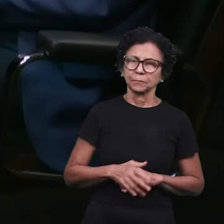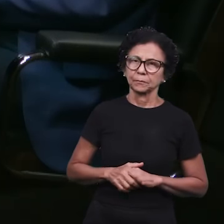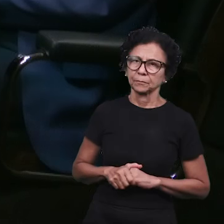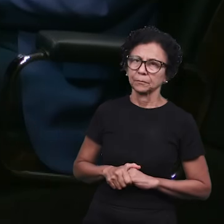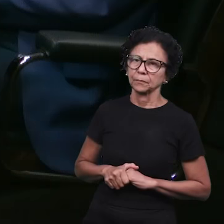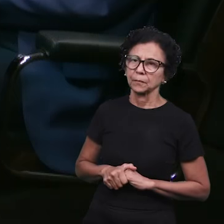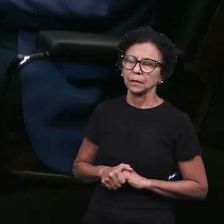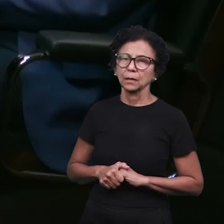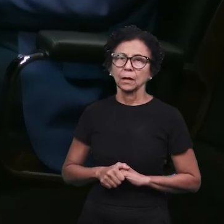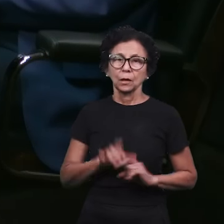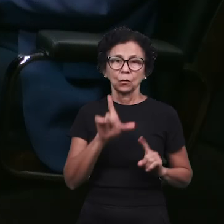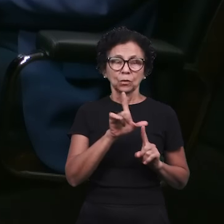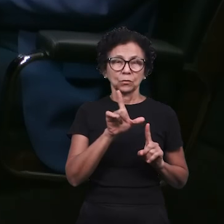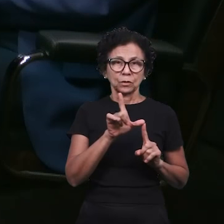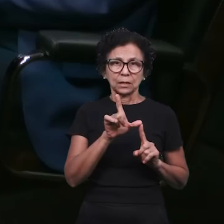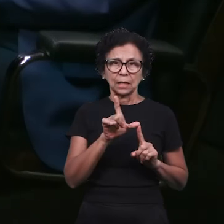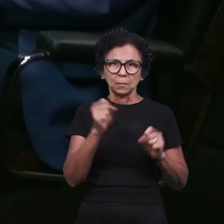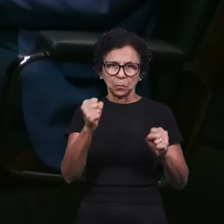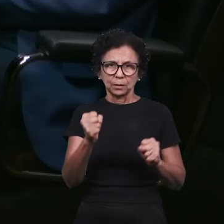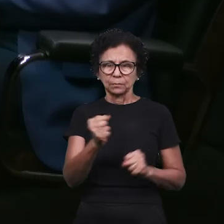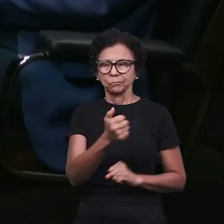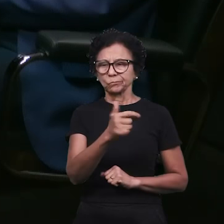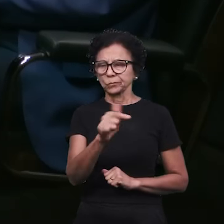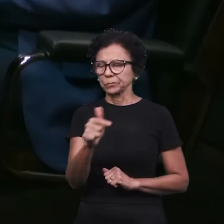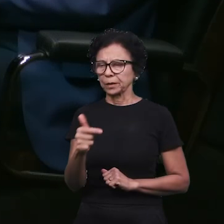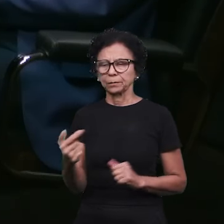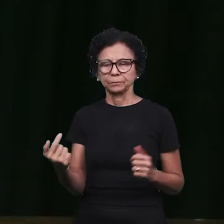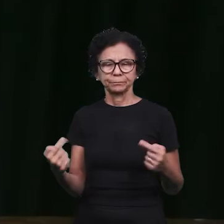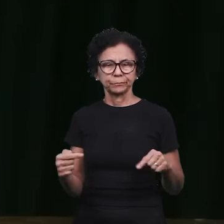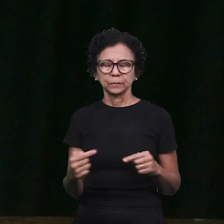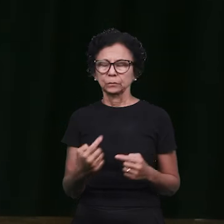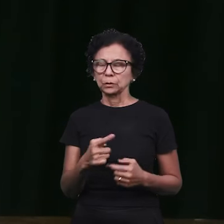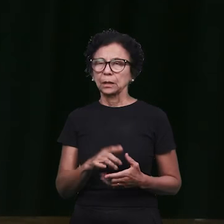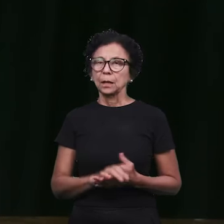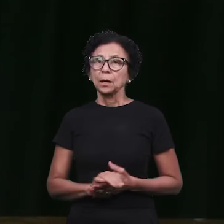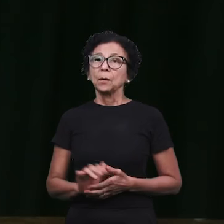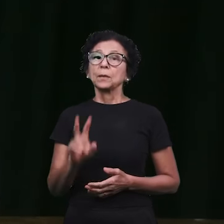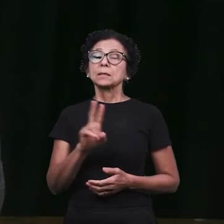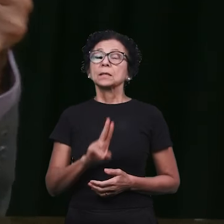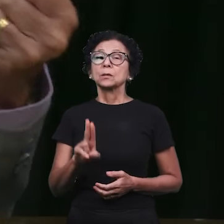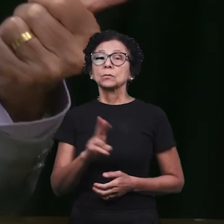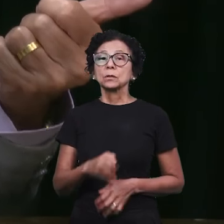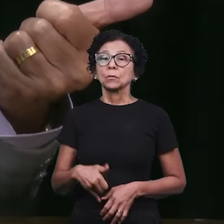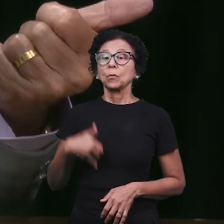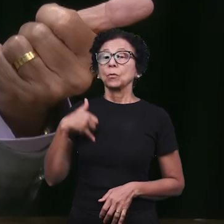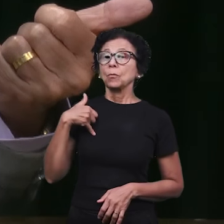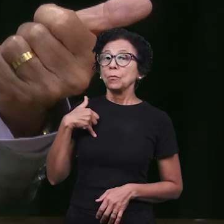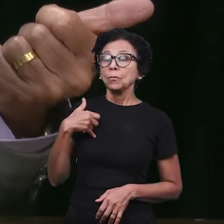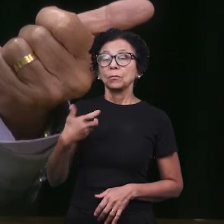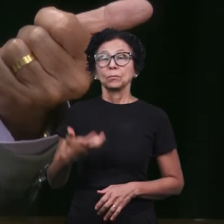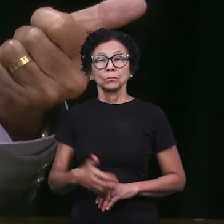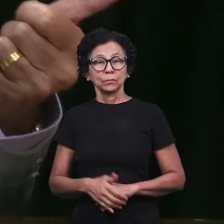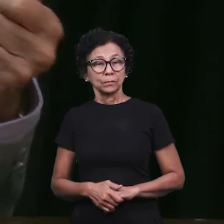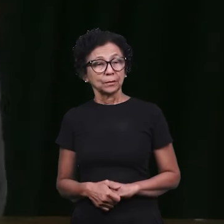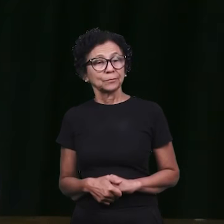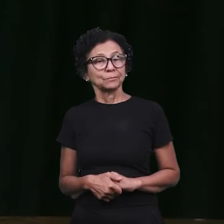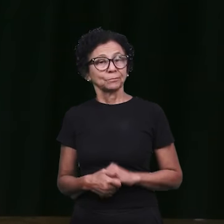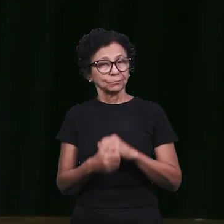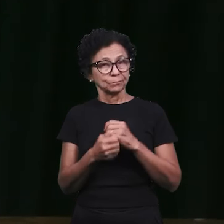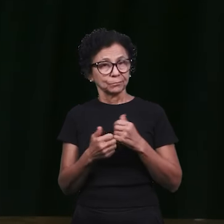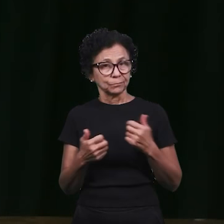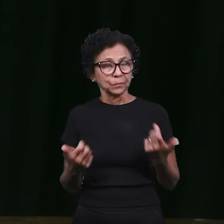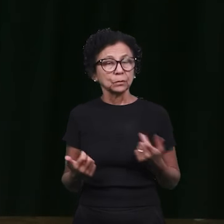a carne para intentar contra nós. Nós lembramos que aconteceu no Jardim do Éden, não é isso? Então estava